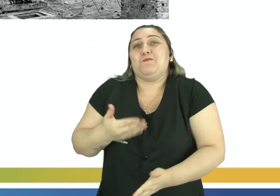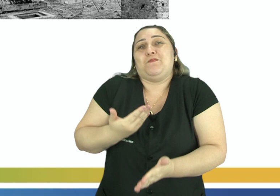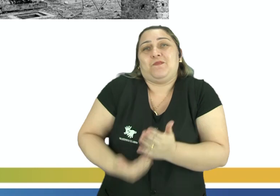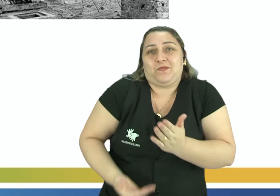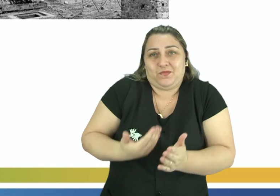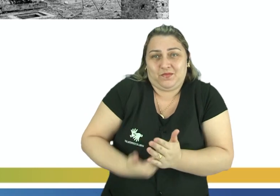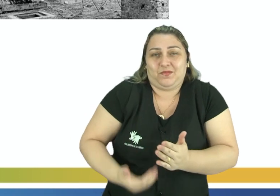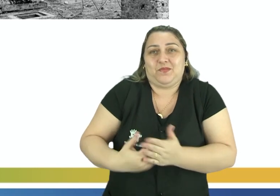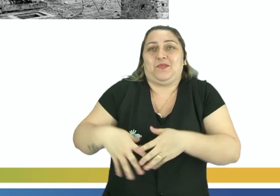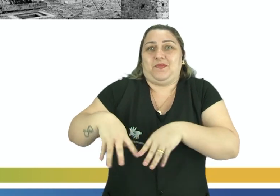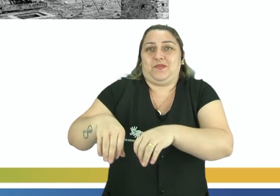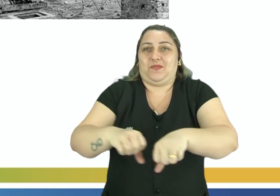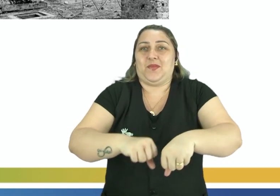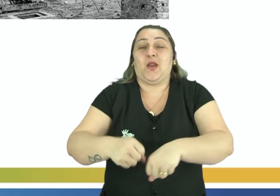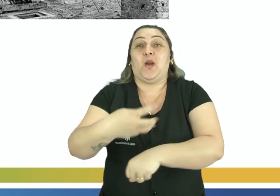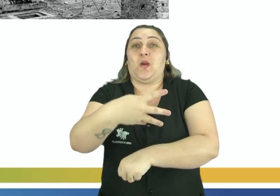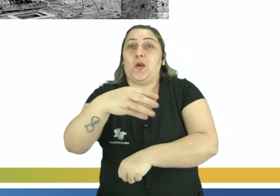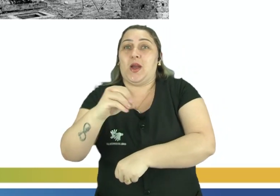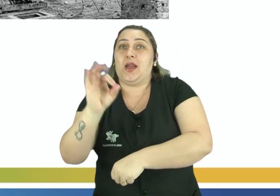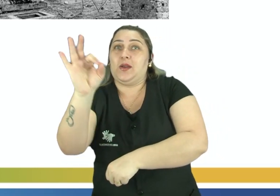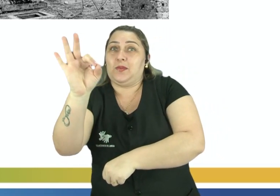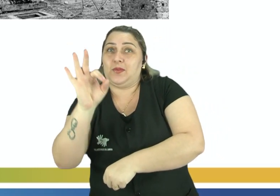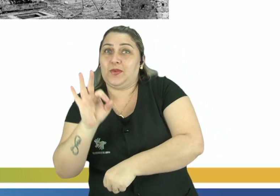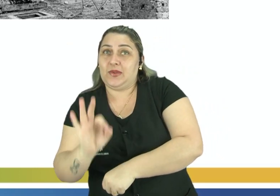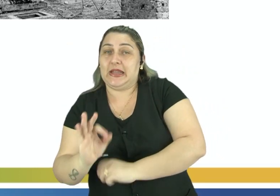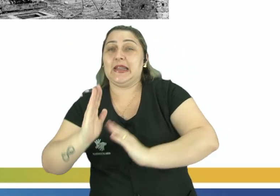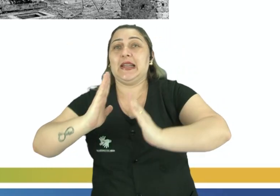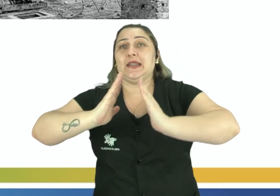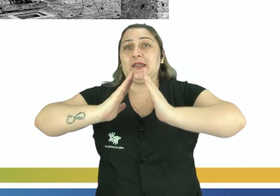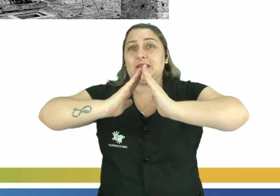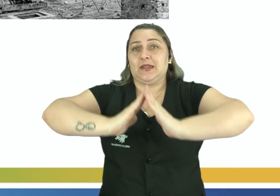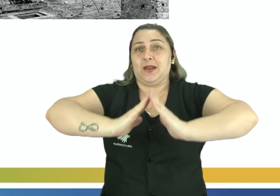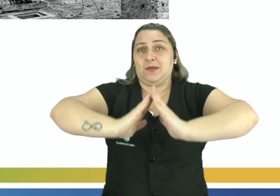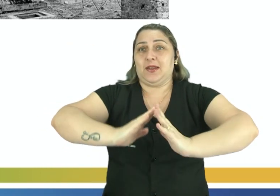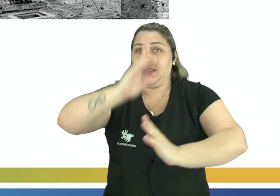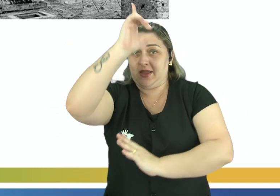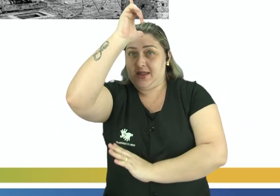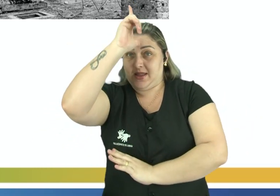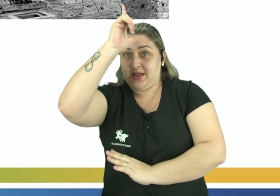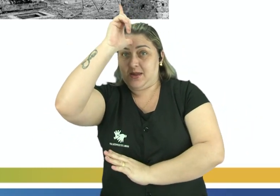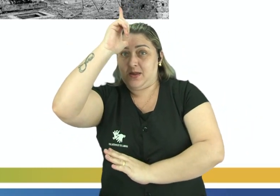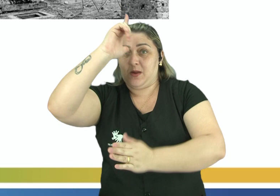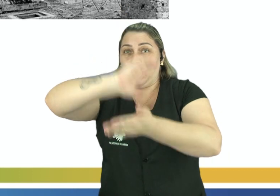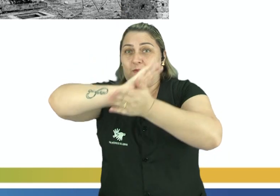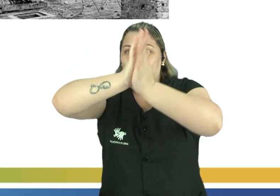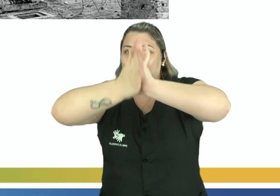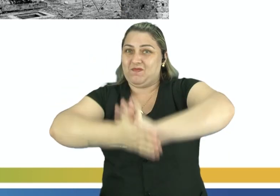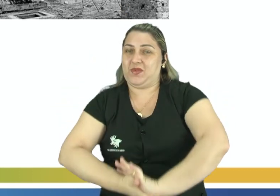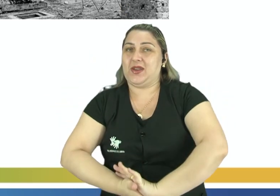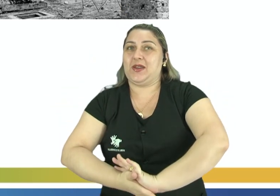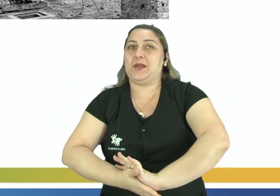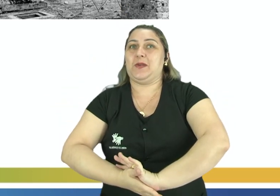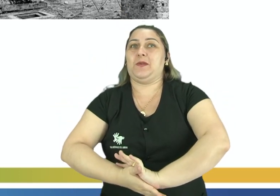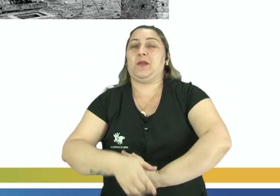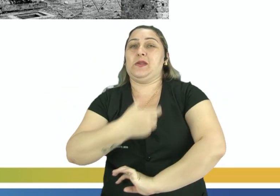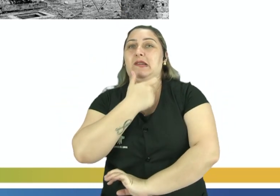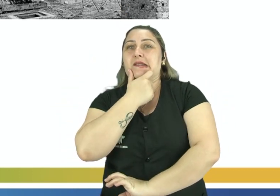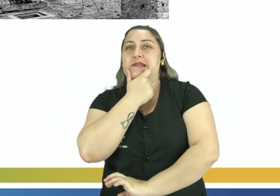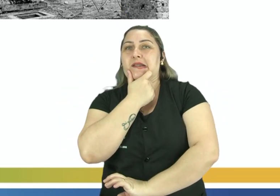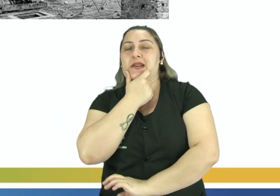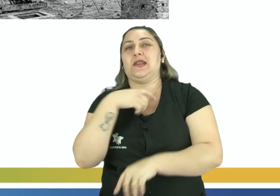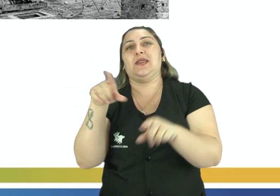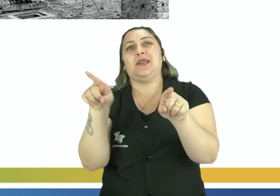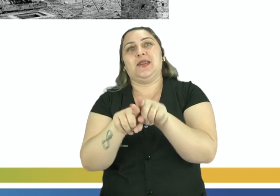que cerca de 40% das habitações da Alemanha foram totalmente destruídas. Na Inglaterra, cerca